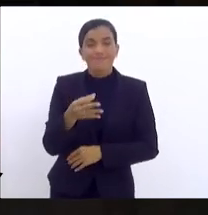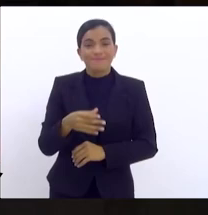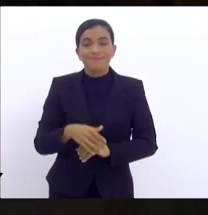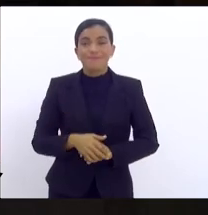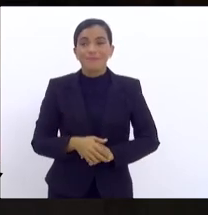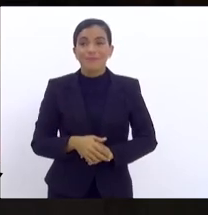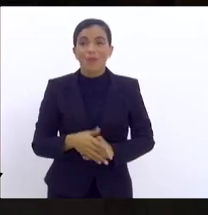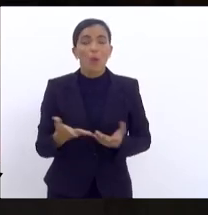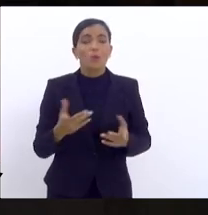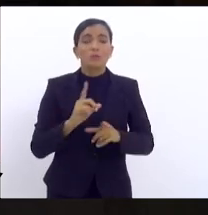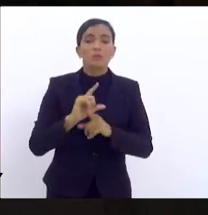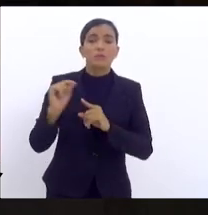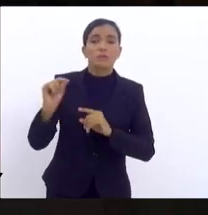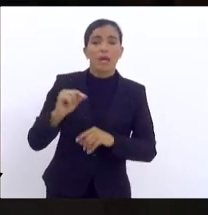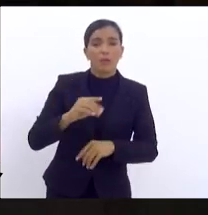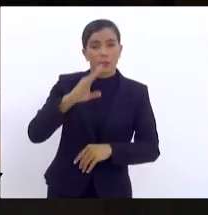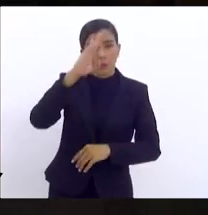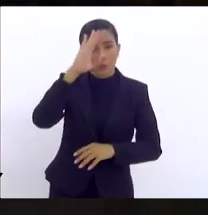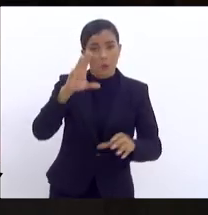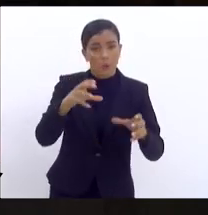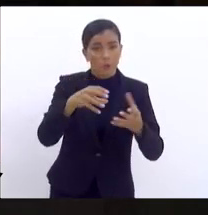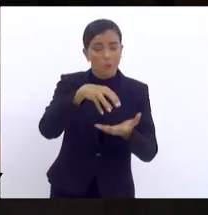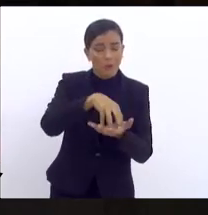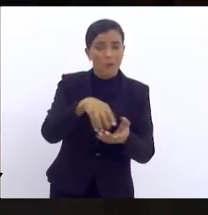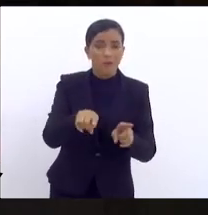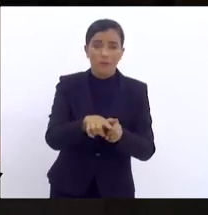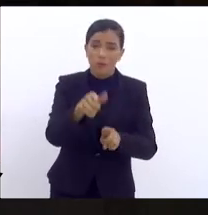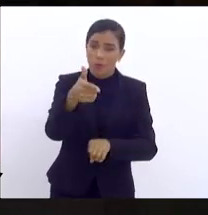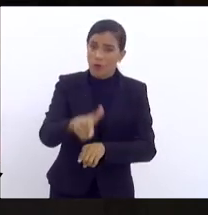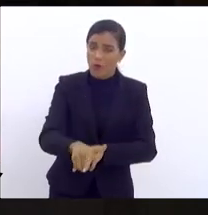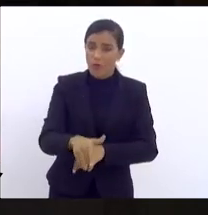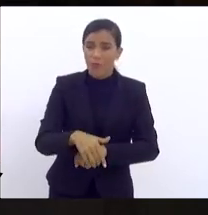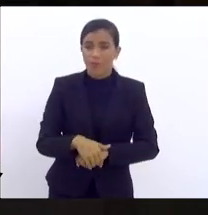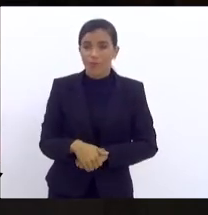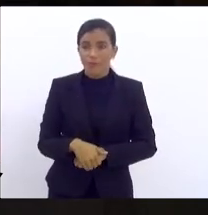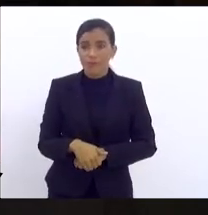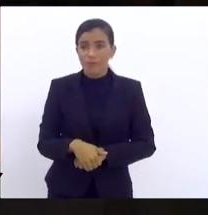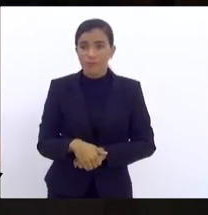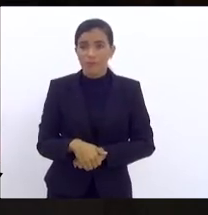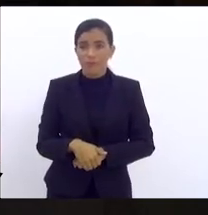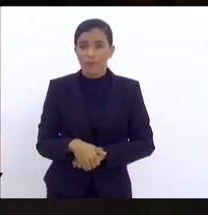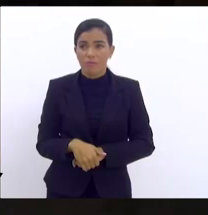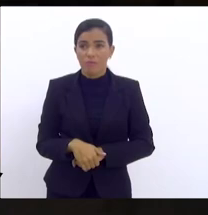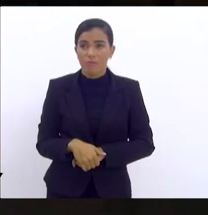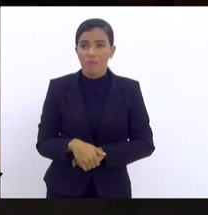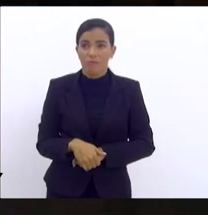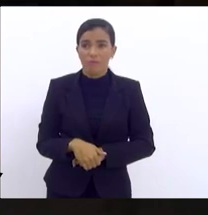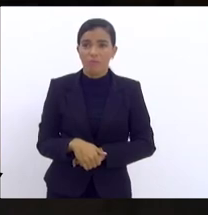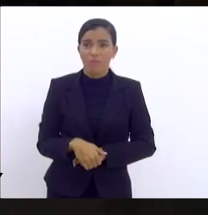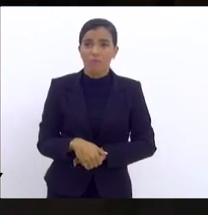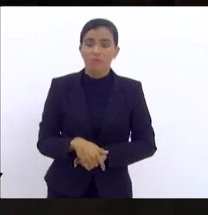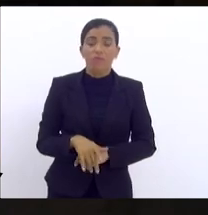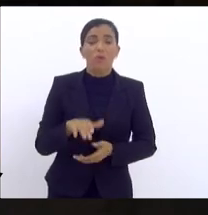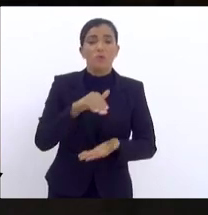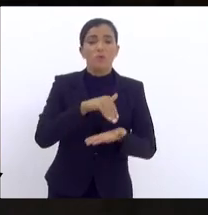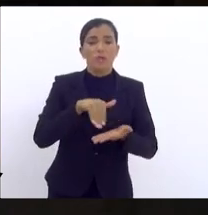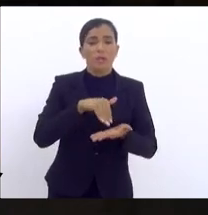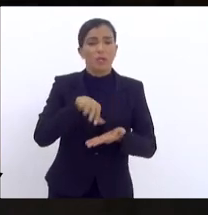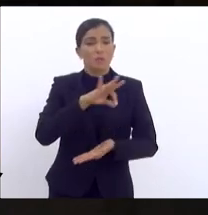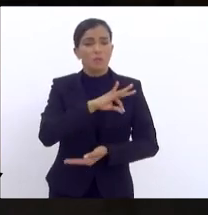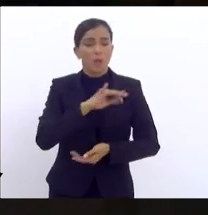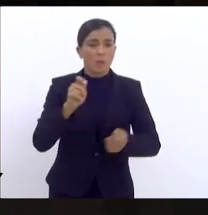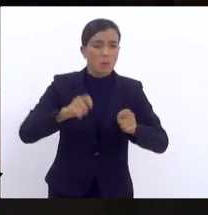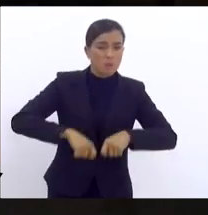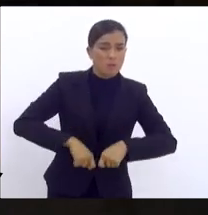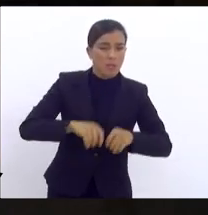sai do batalhão novamente então tive até começando com o Coronel Henrique comanda o secretário de polícia a